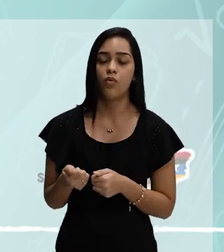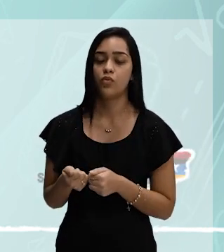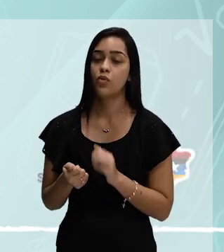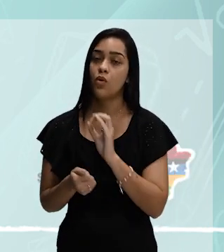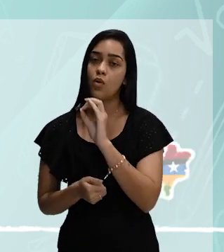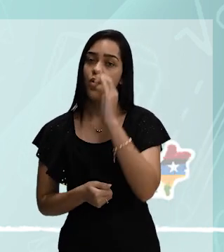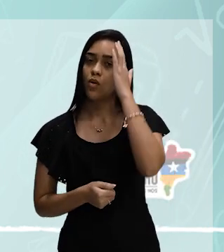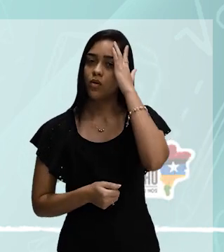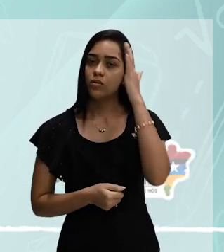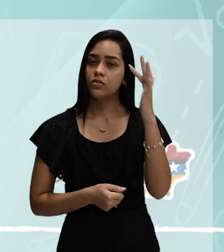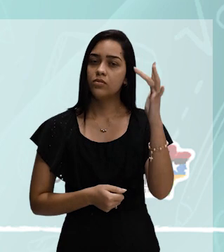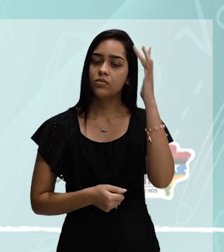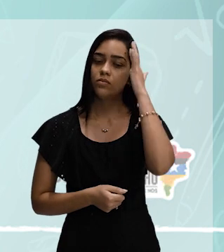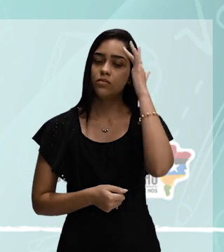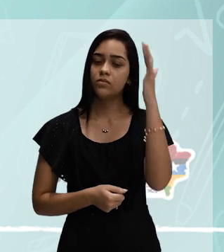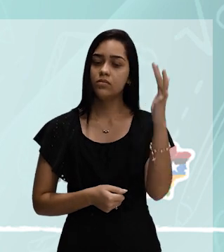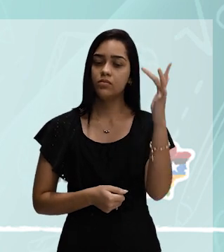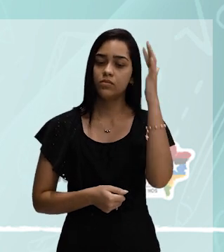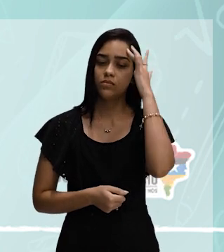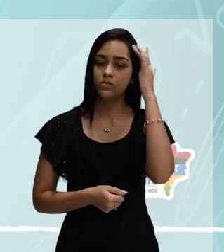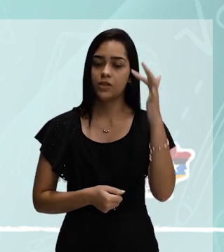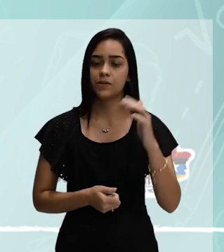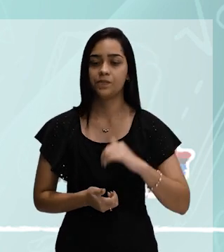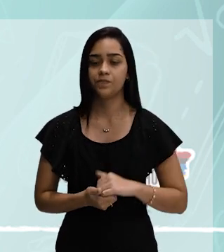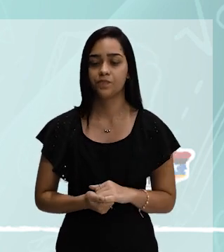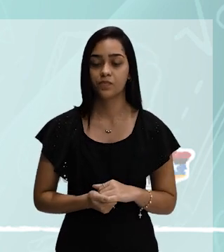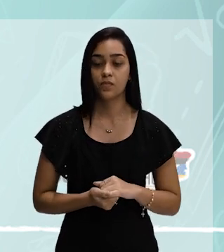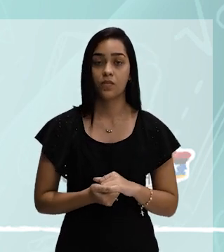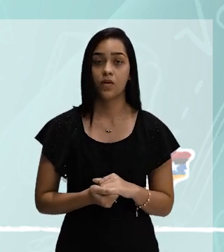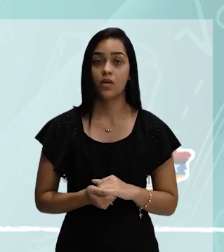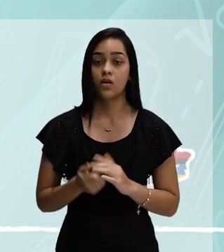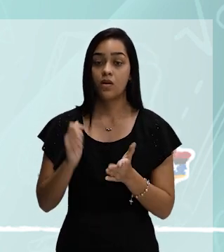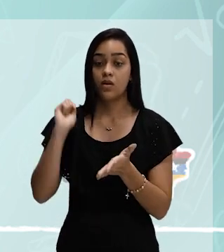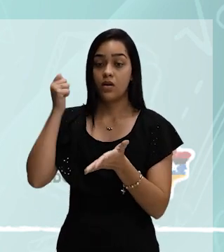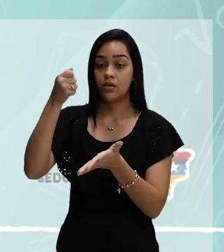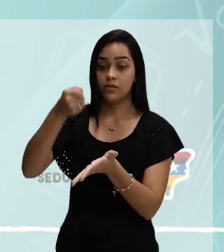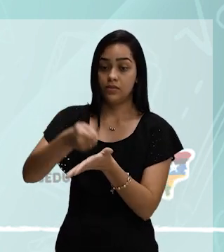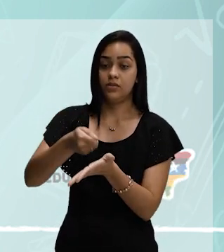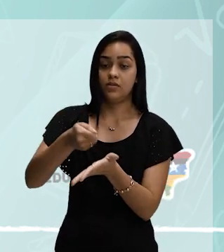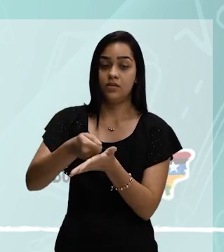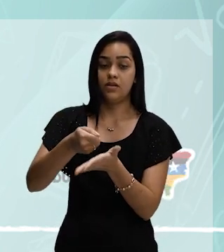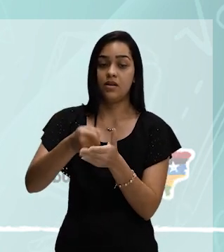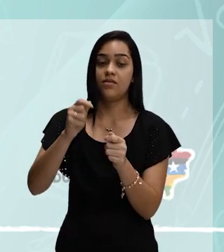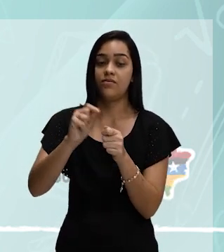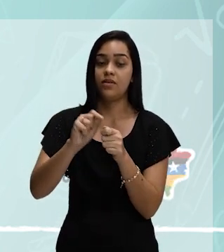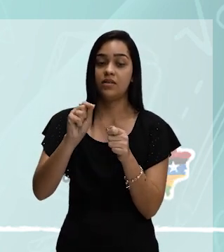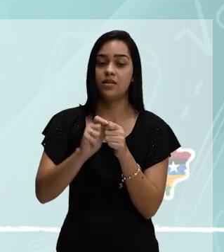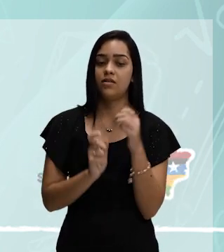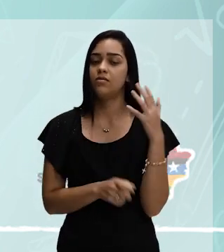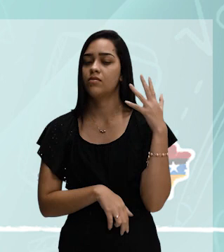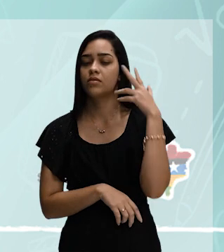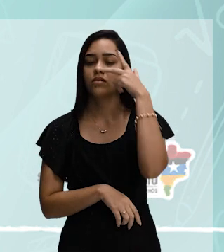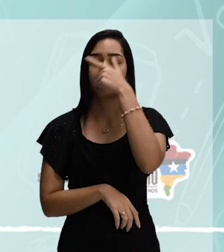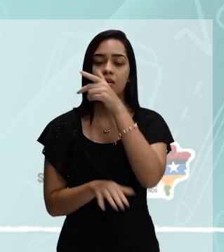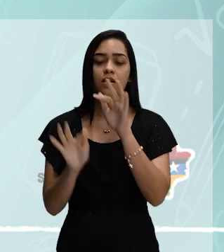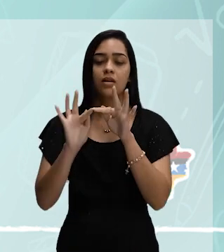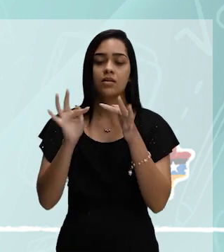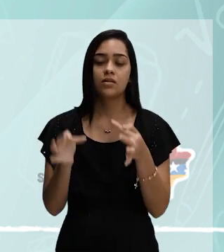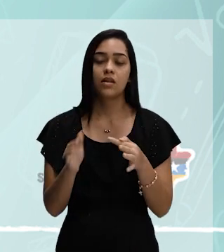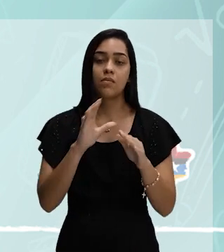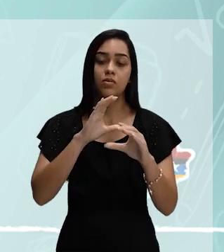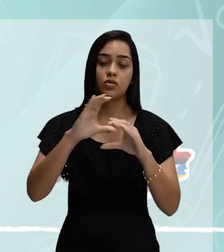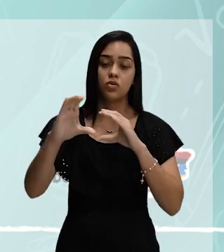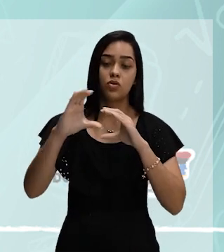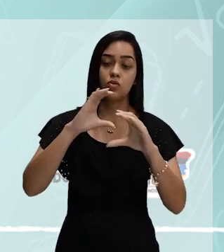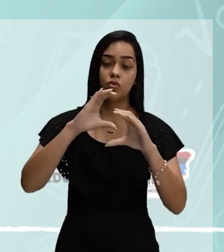é passível de existência, no mínimo no mundo mágico da imaginação. Seu único dever é fazê-lo